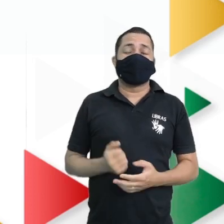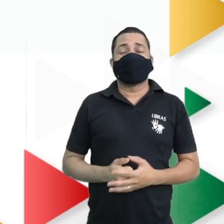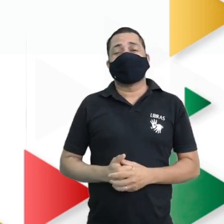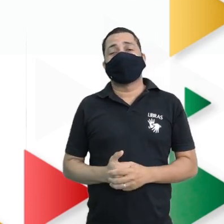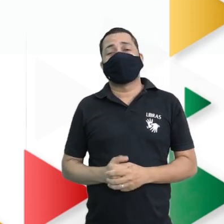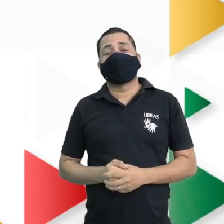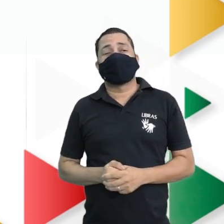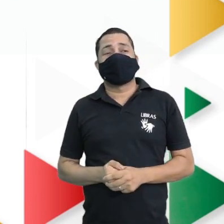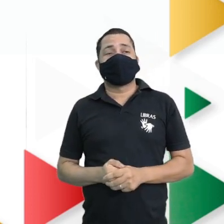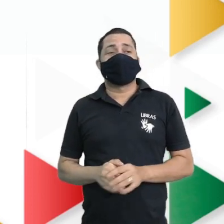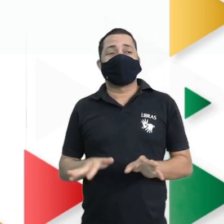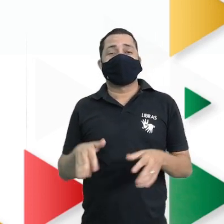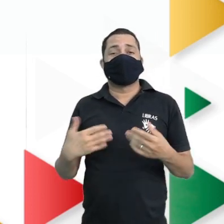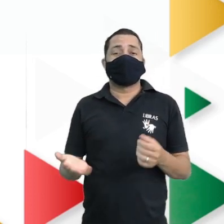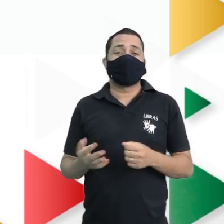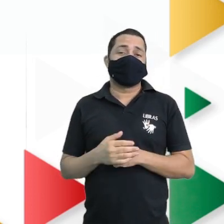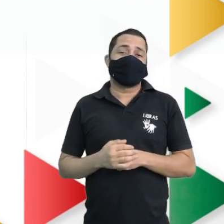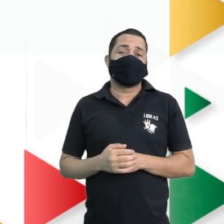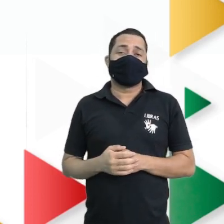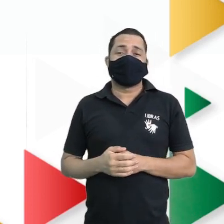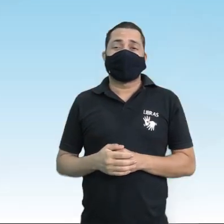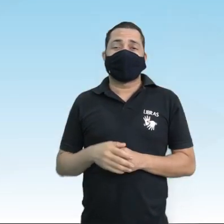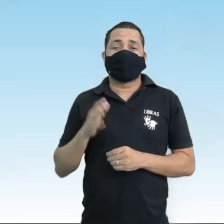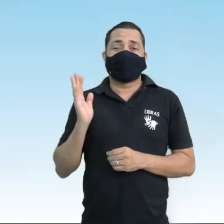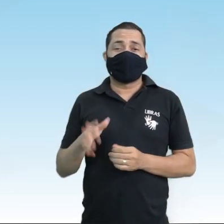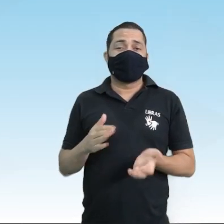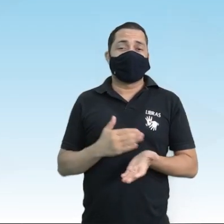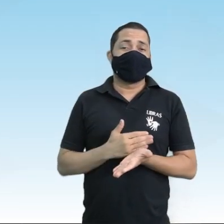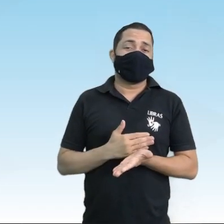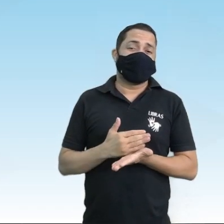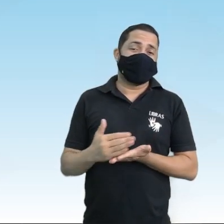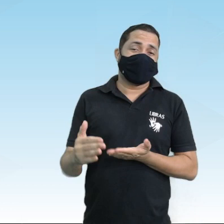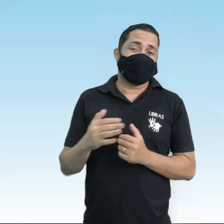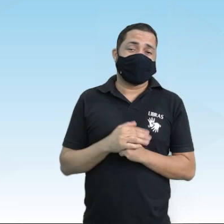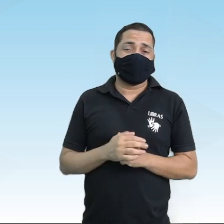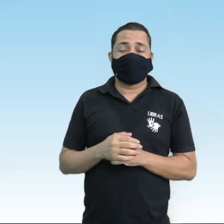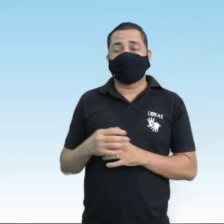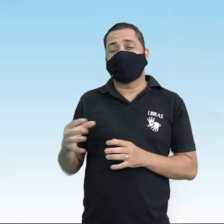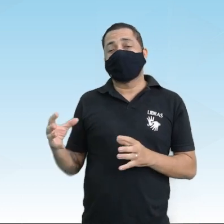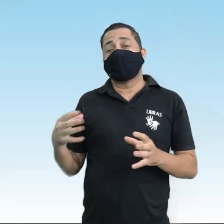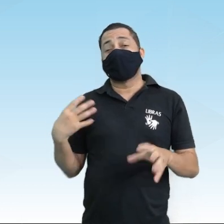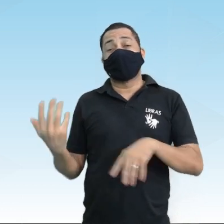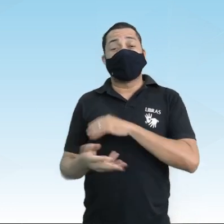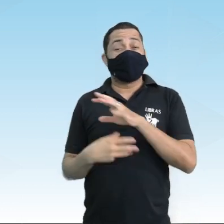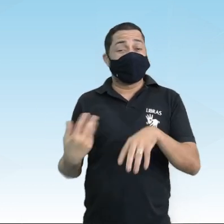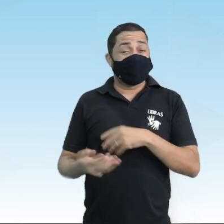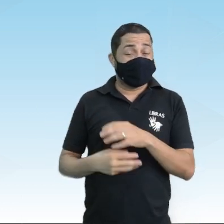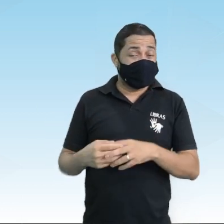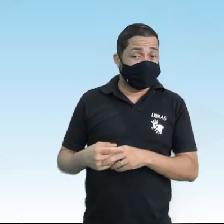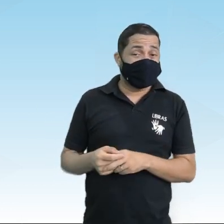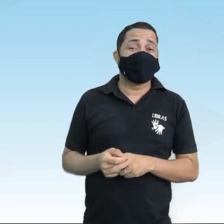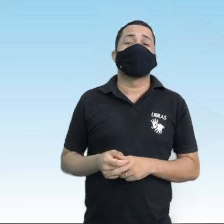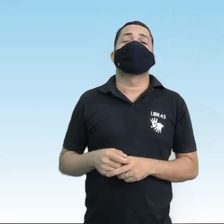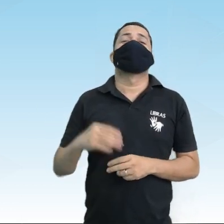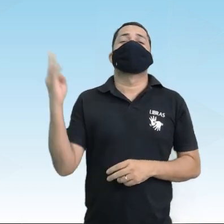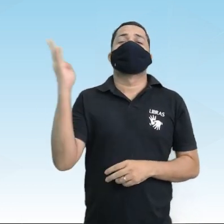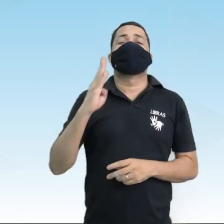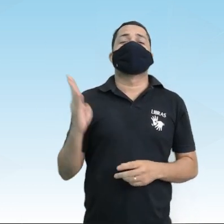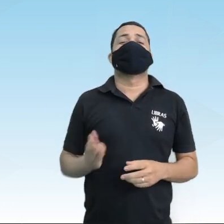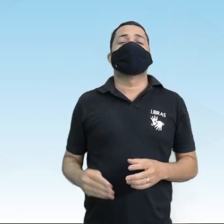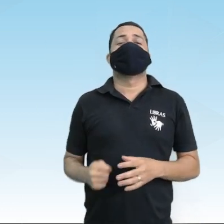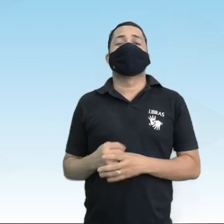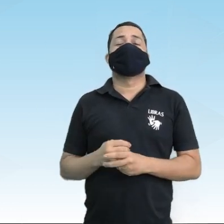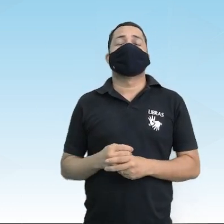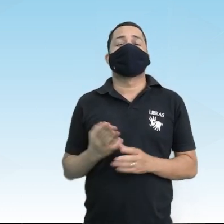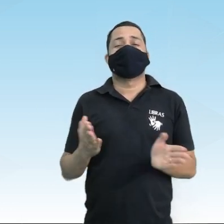Né? Então, esse aí já começa a confusão no Brasil, né? Que vai ser